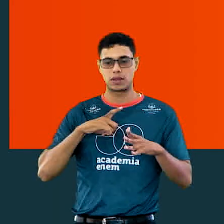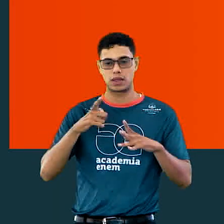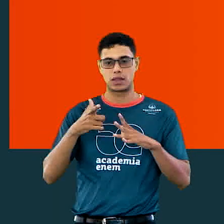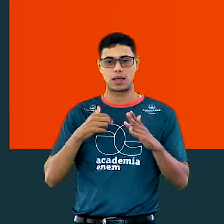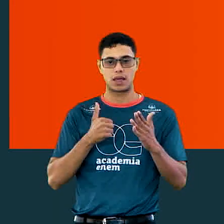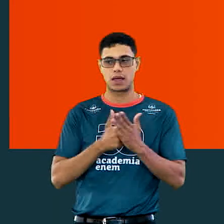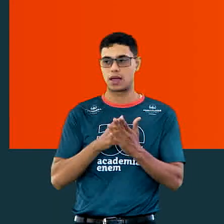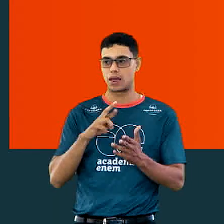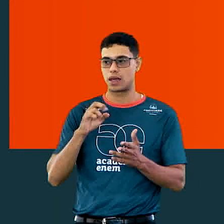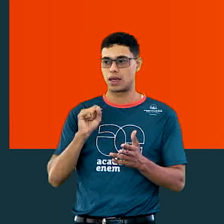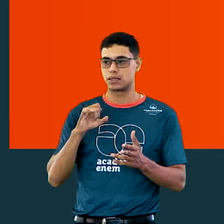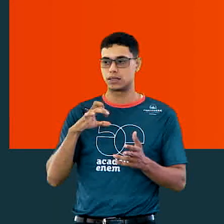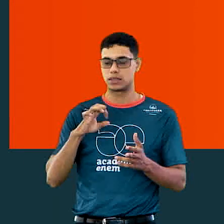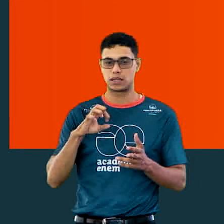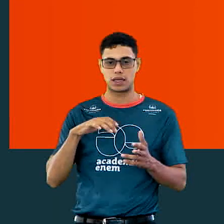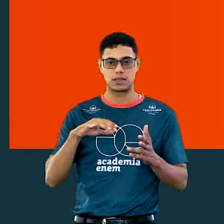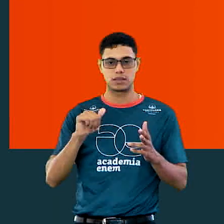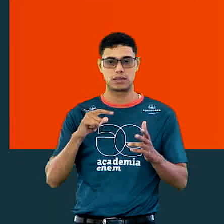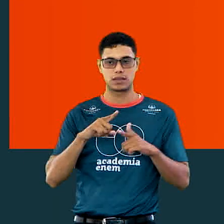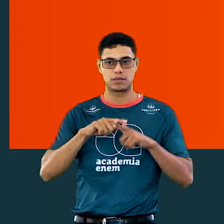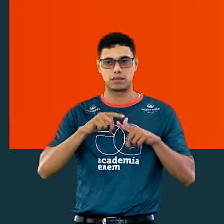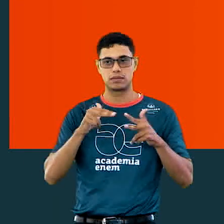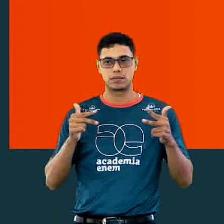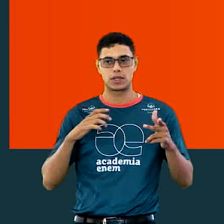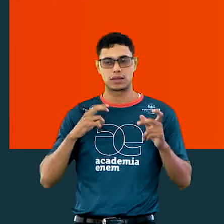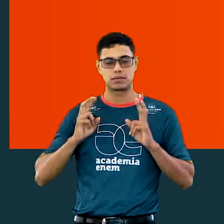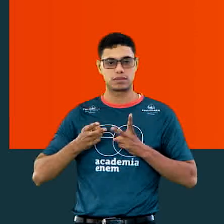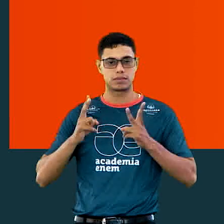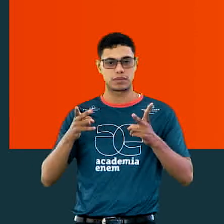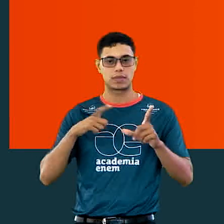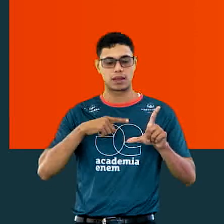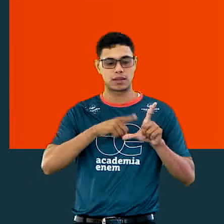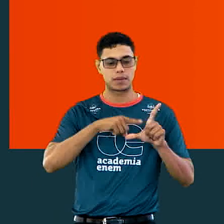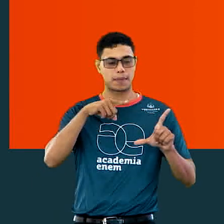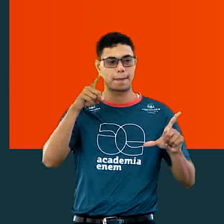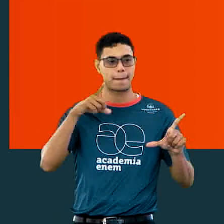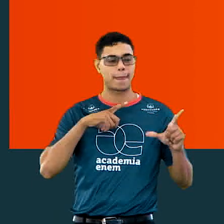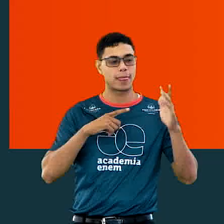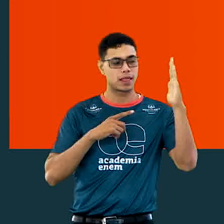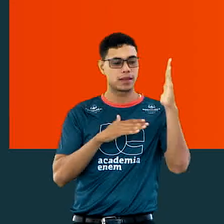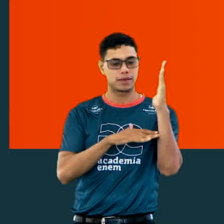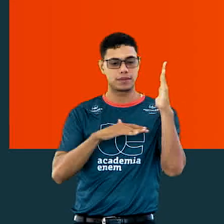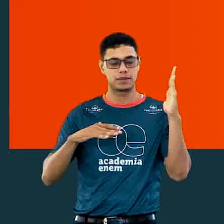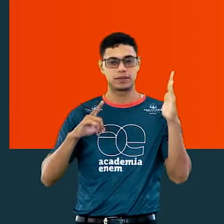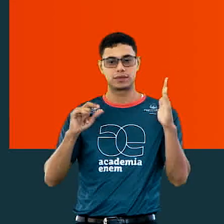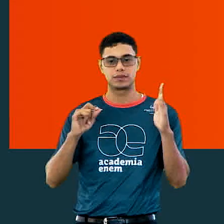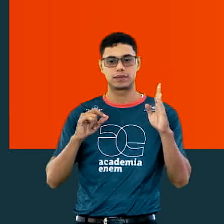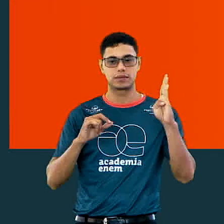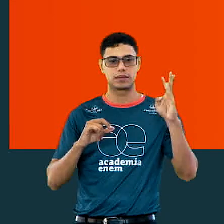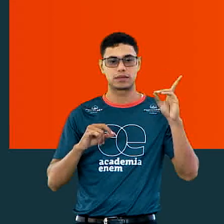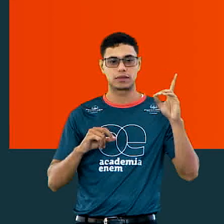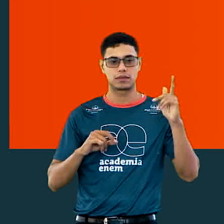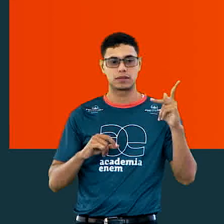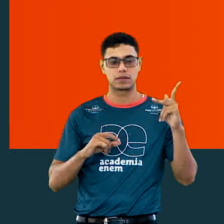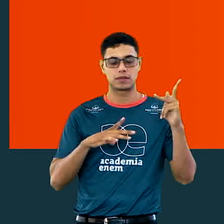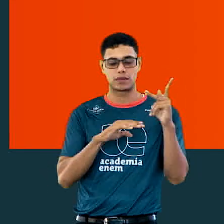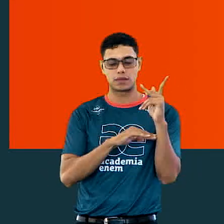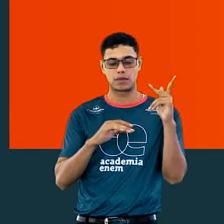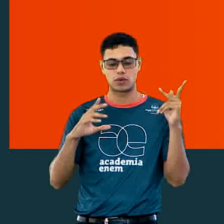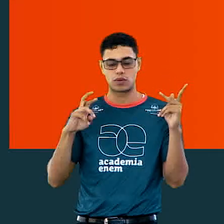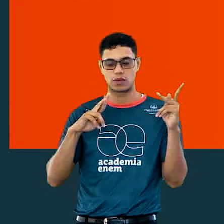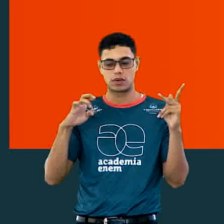daquele material. De novo, sempre que eu tiver um gráfico de Q versus o quê? DDP versus a